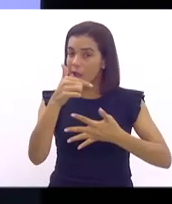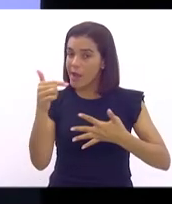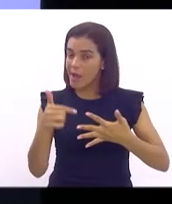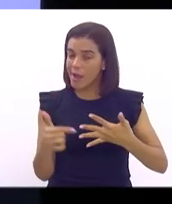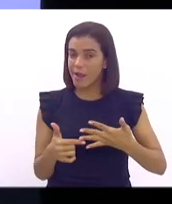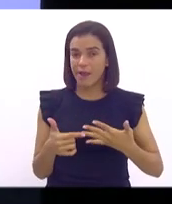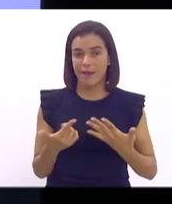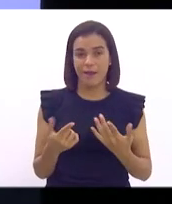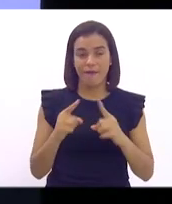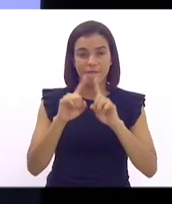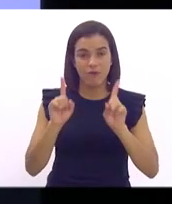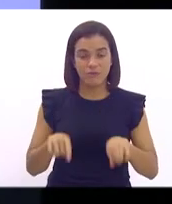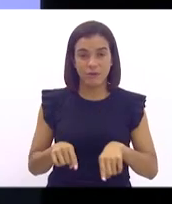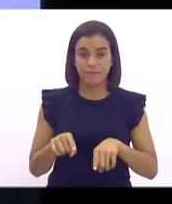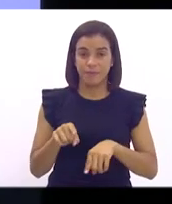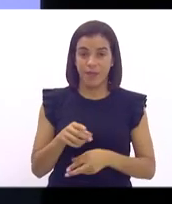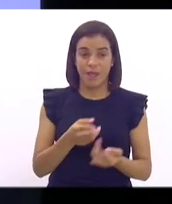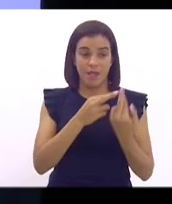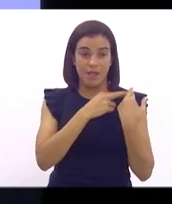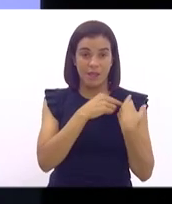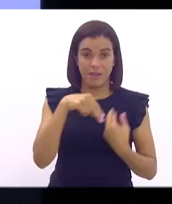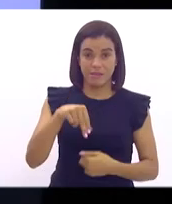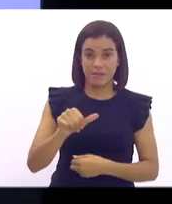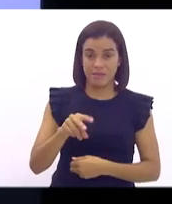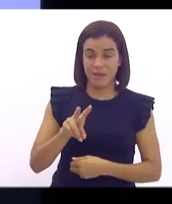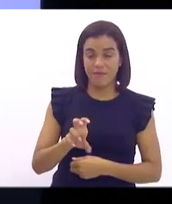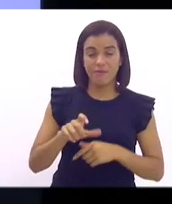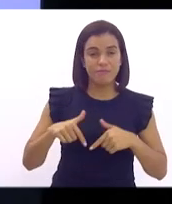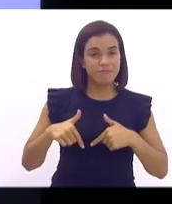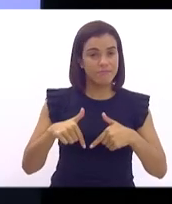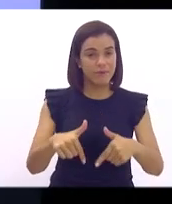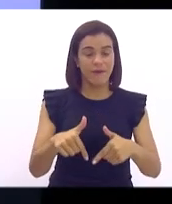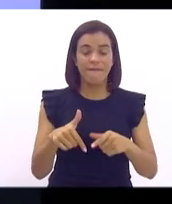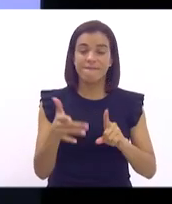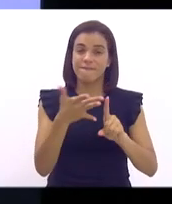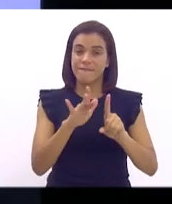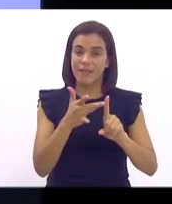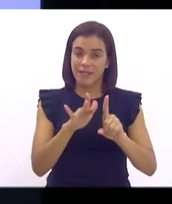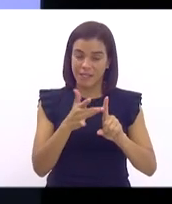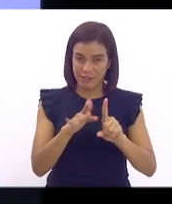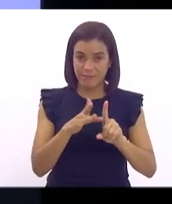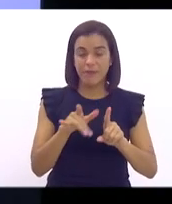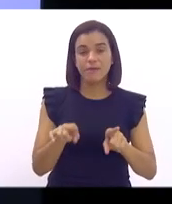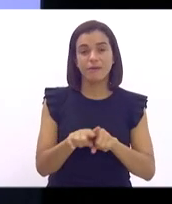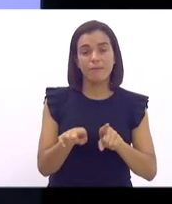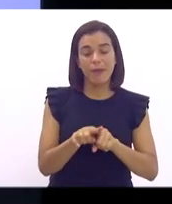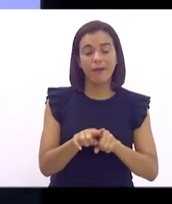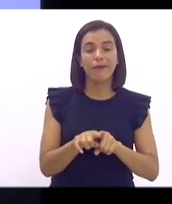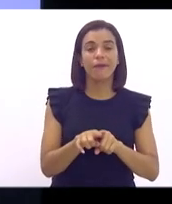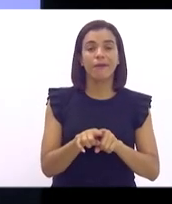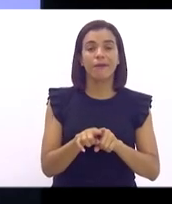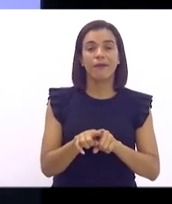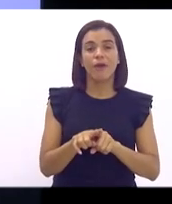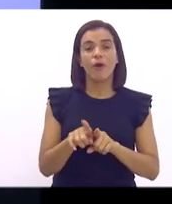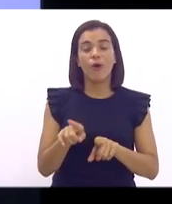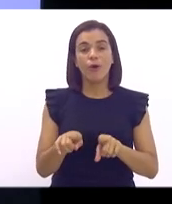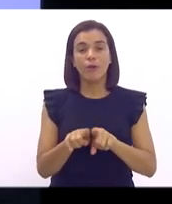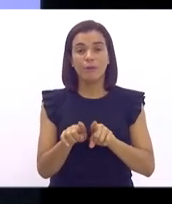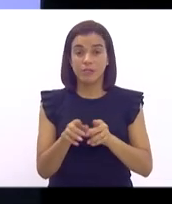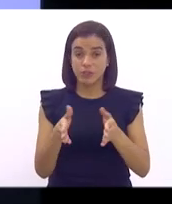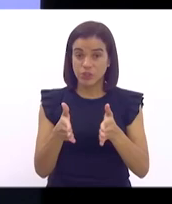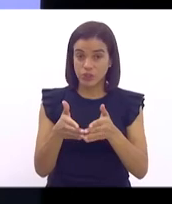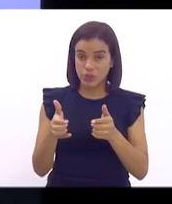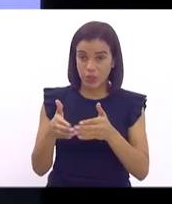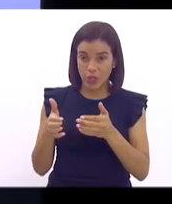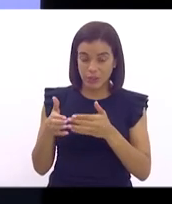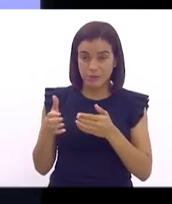NAVE? Cabe ao NAVE atender por demanda espontânea vítimas de infrações penais ou de atos infracionais ou mediante solicitação de